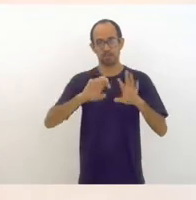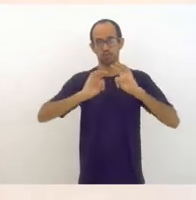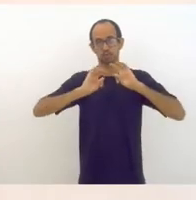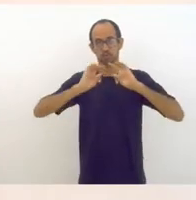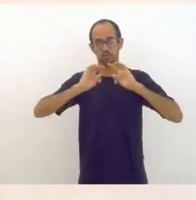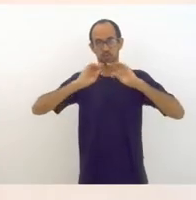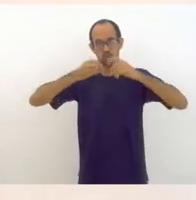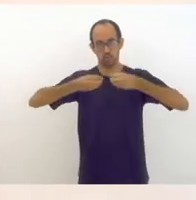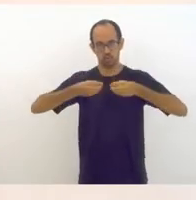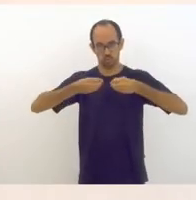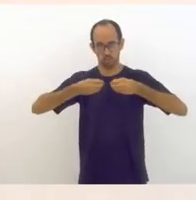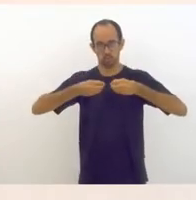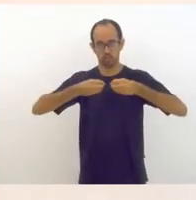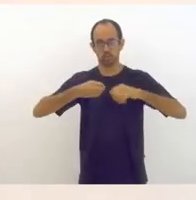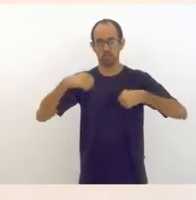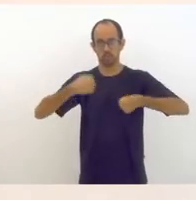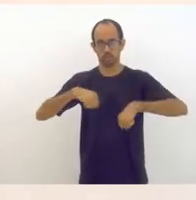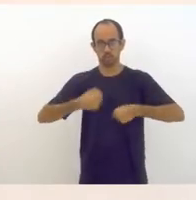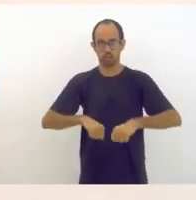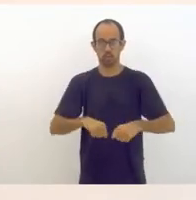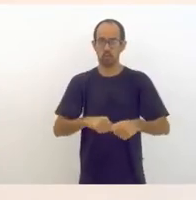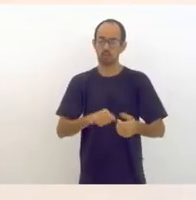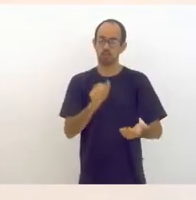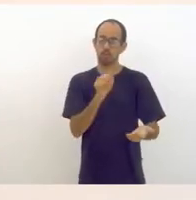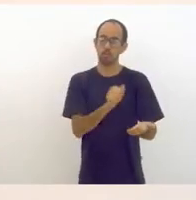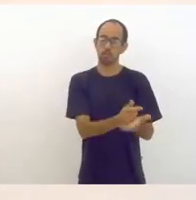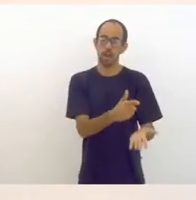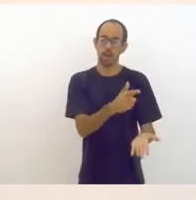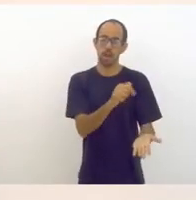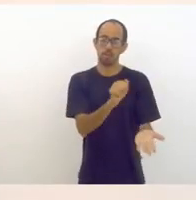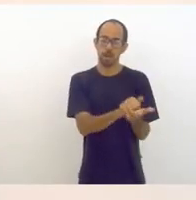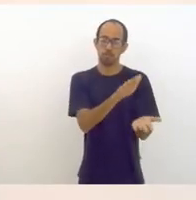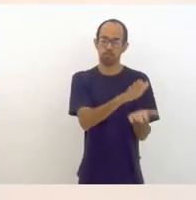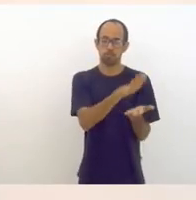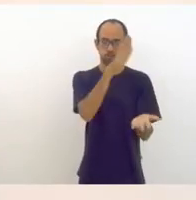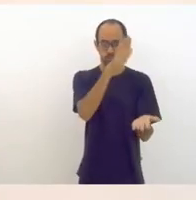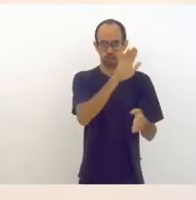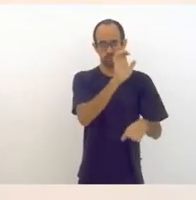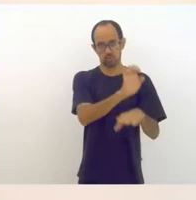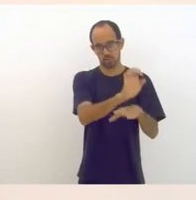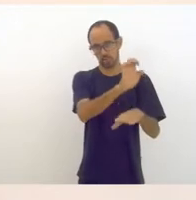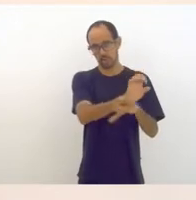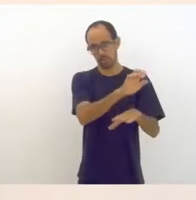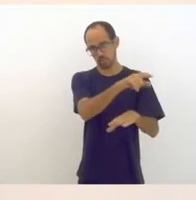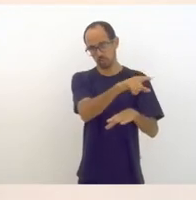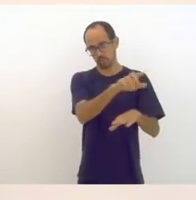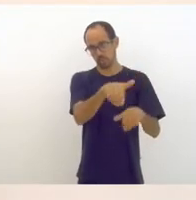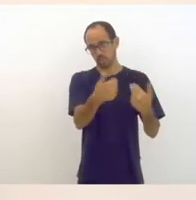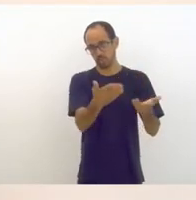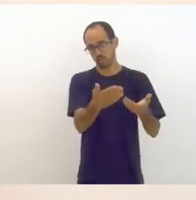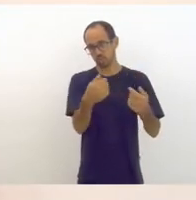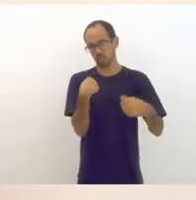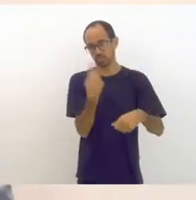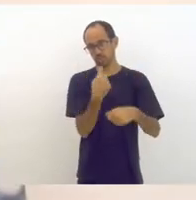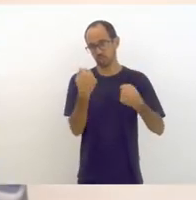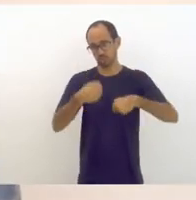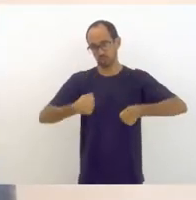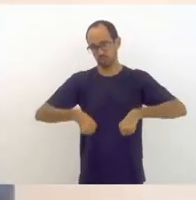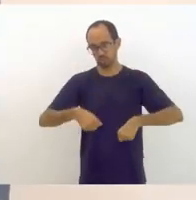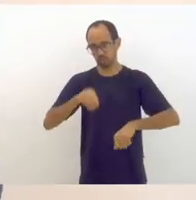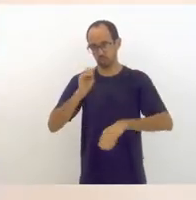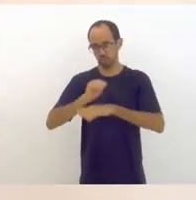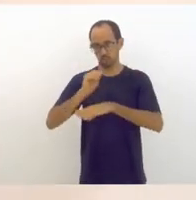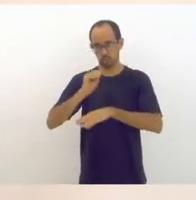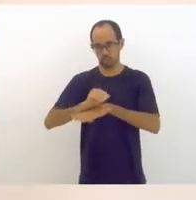tenha a indenização do Estado. Então, a gente precisa manter, sim,